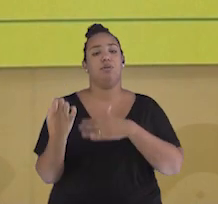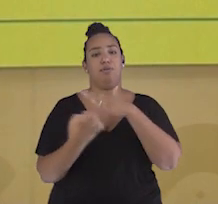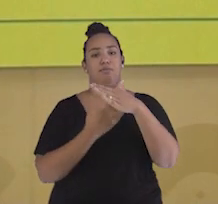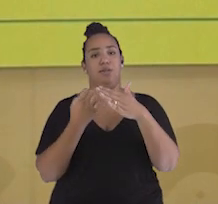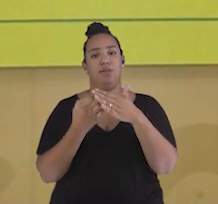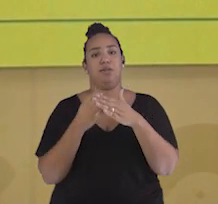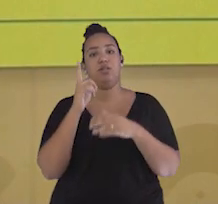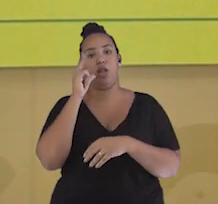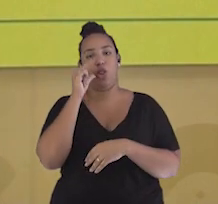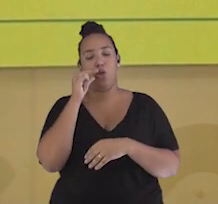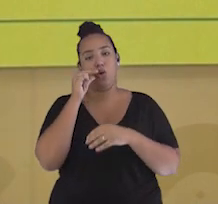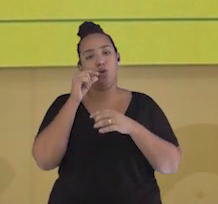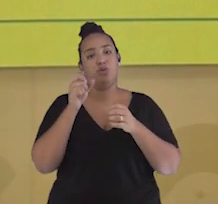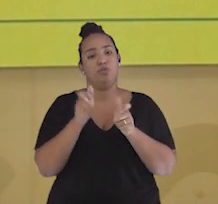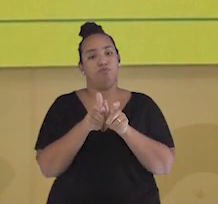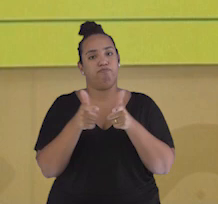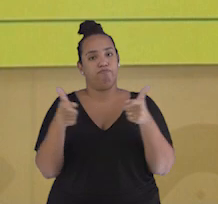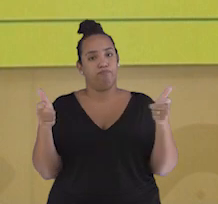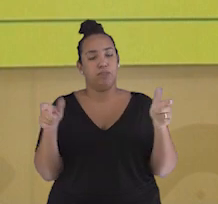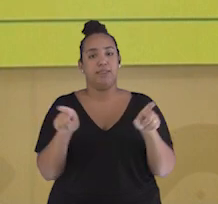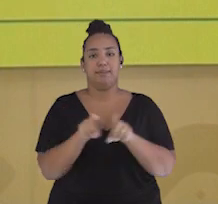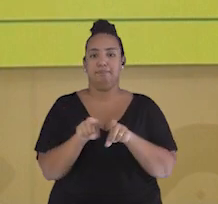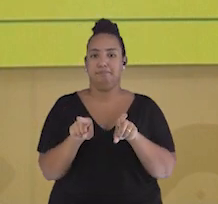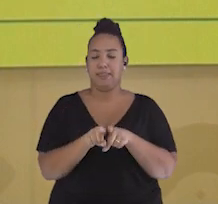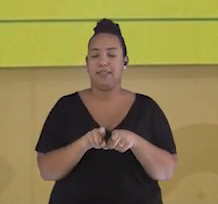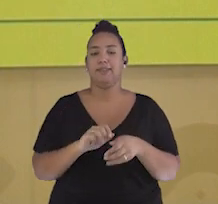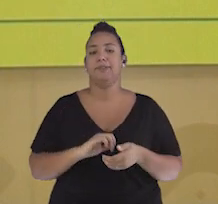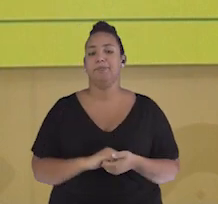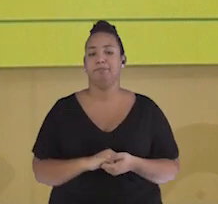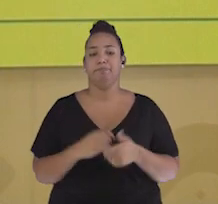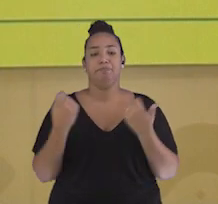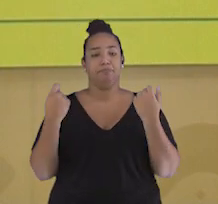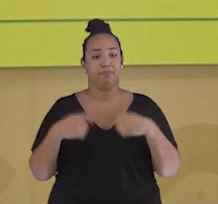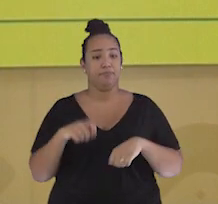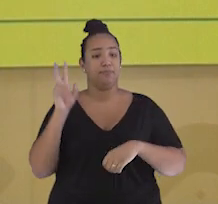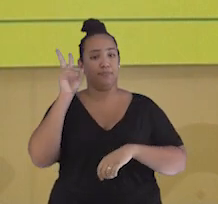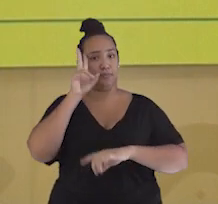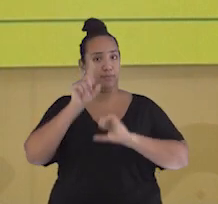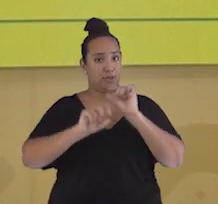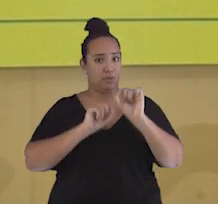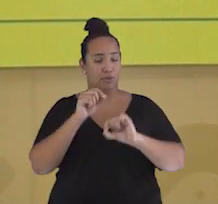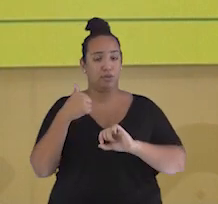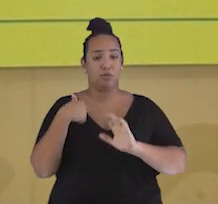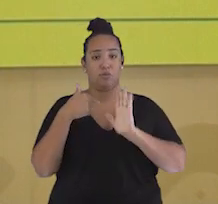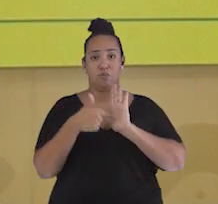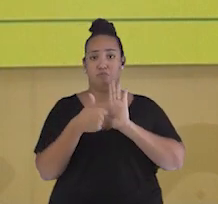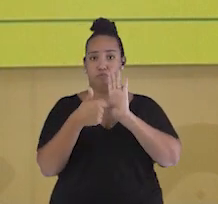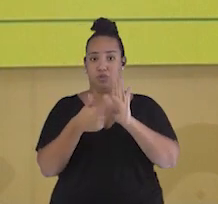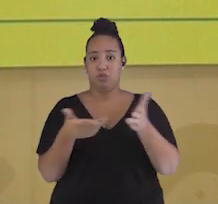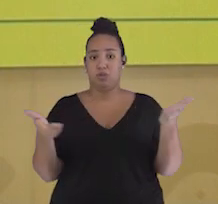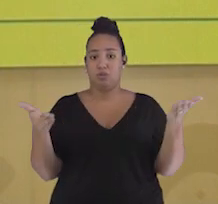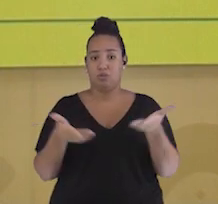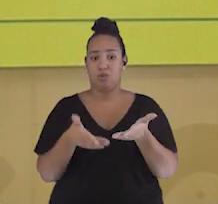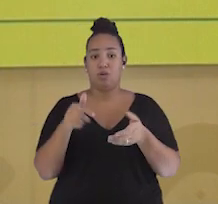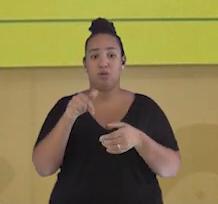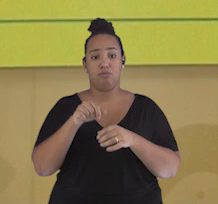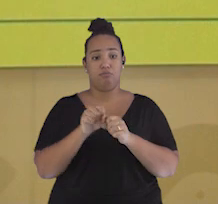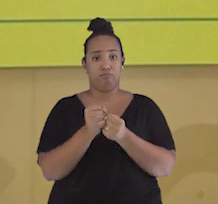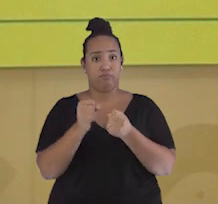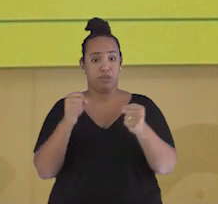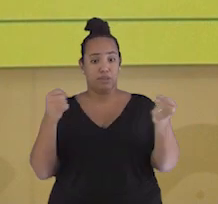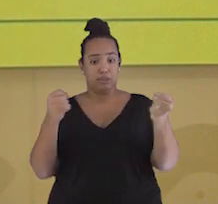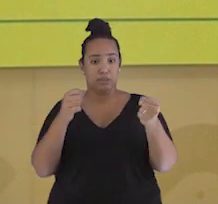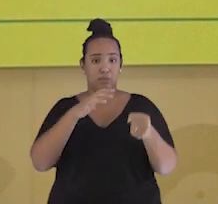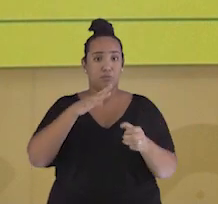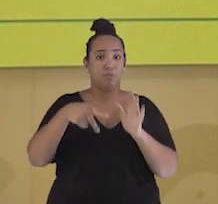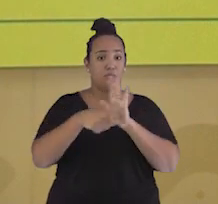espaciais aconteceram juntamente com as mudanças econômicas, pois o crescimento, a expansão das cidades